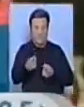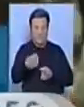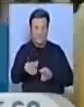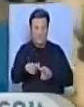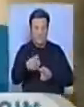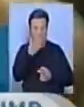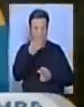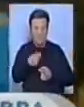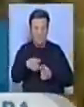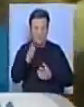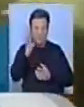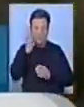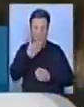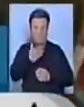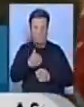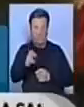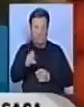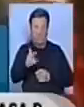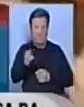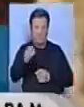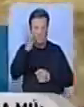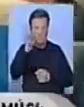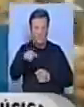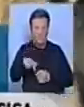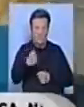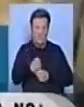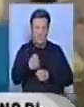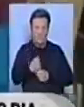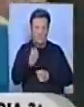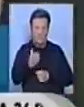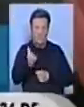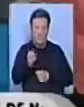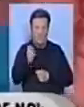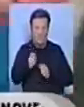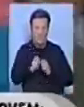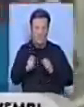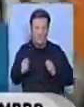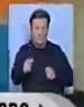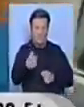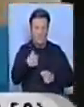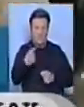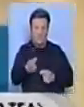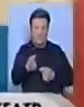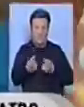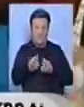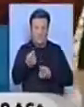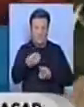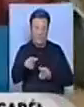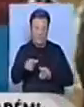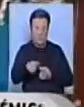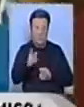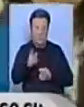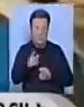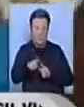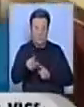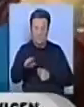que parecem formadas em ambiente. Sim, sim, isto é um trabalho com cerca de 20 anos. Temos aqui algumas crianças, como a